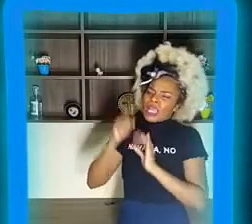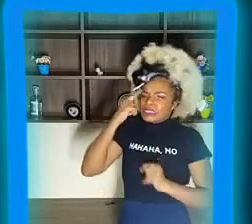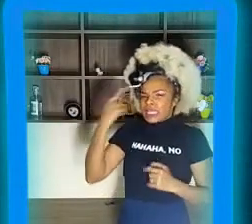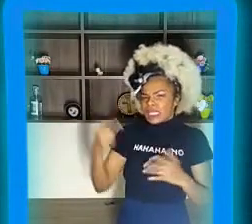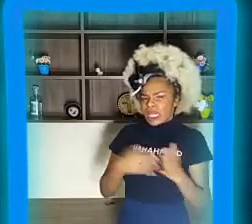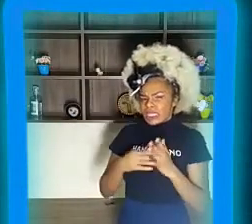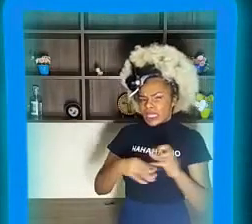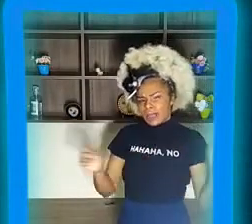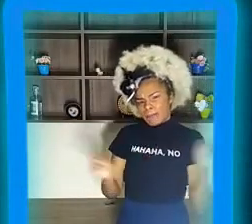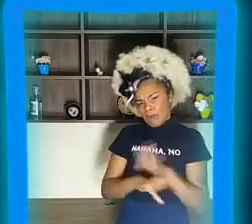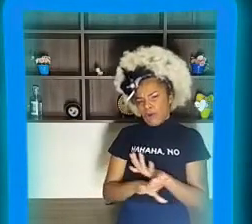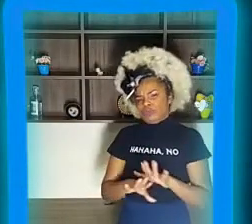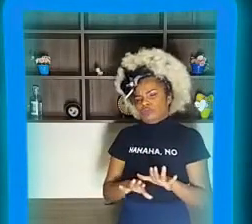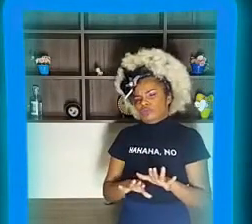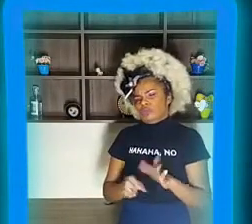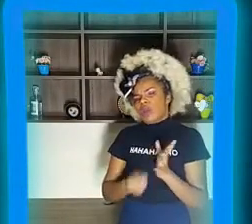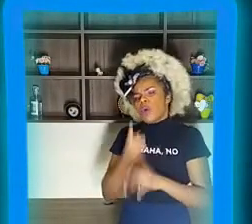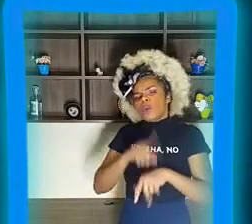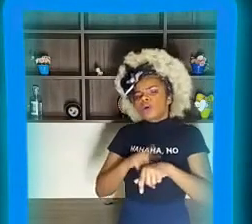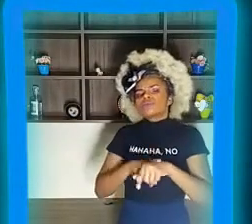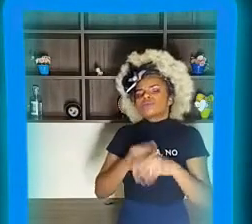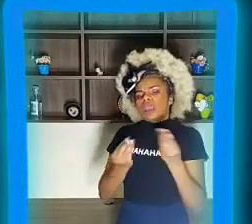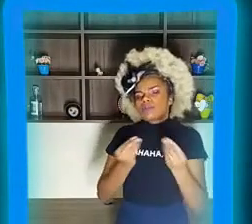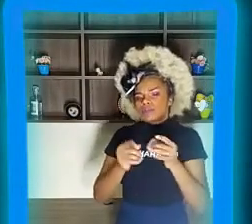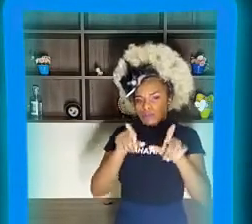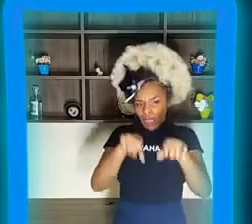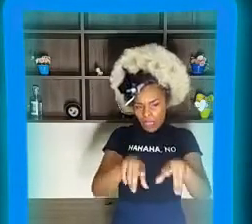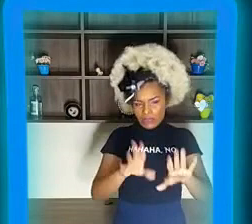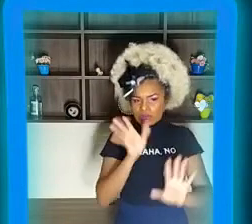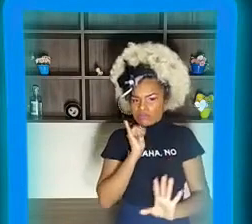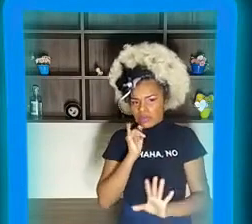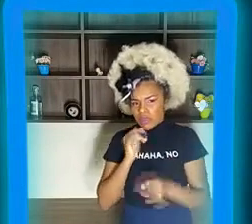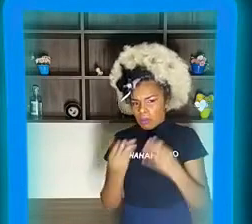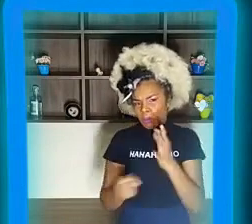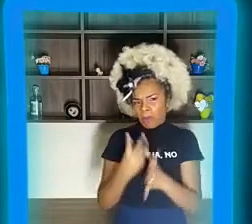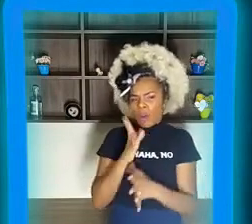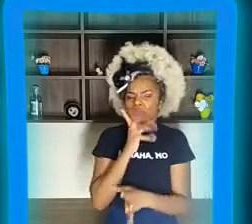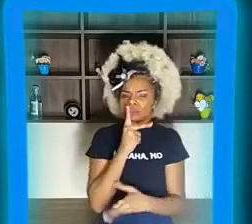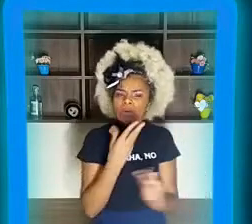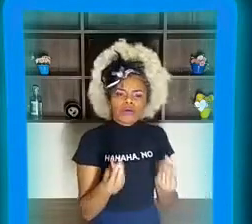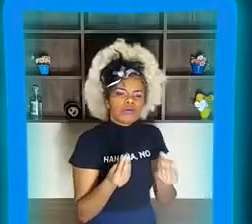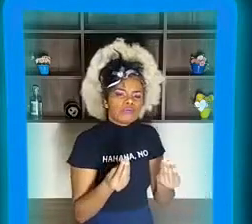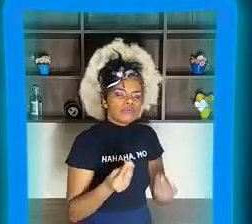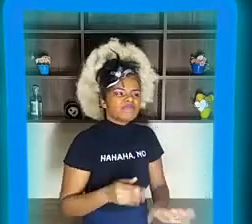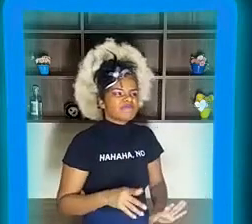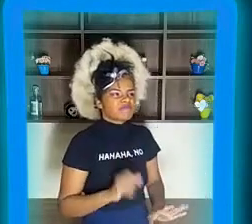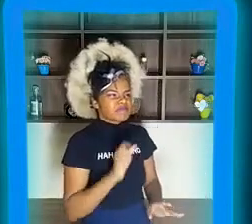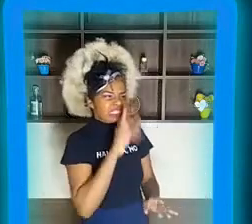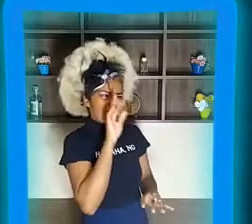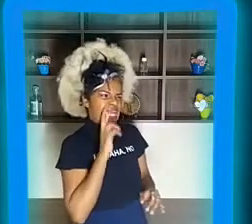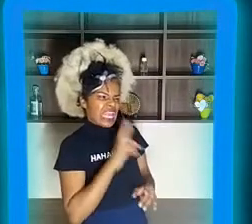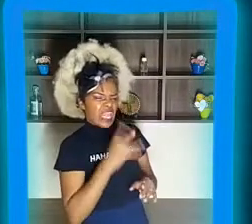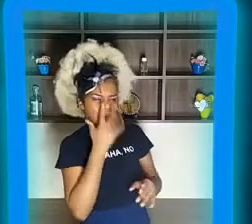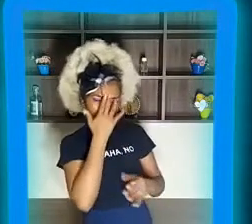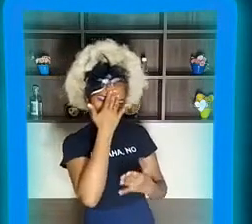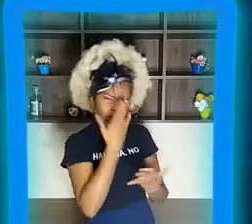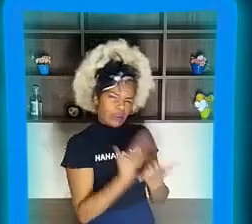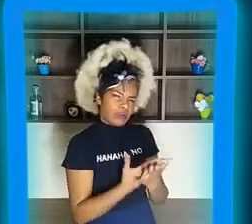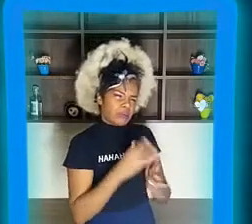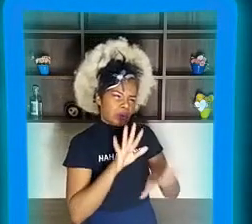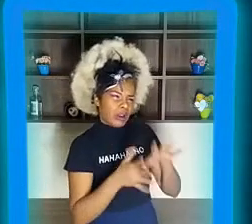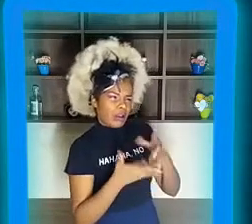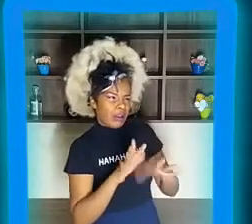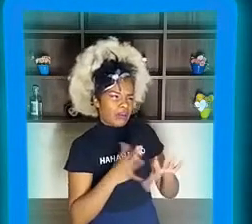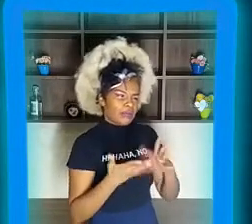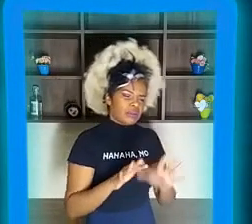estar pronto, quanto tempo foi, assim, no caso desse, por exemplo? Eu acredito que foi por volta